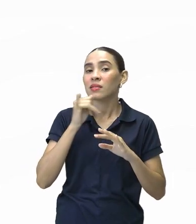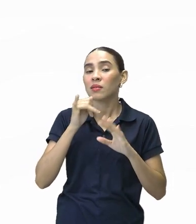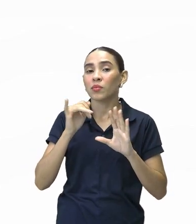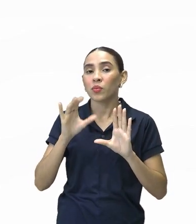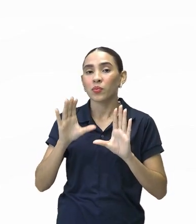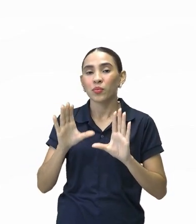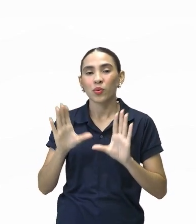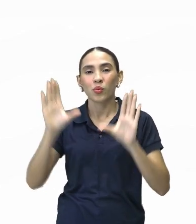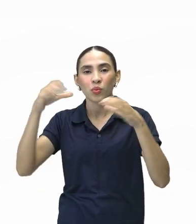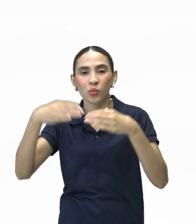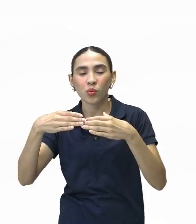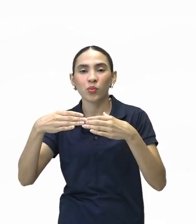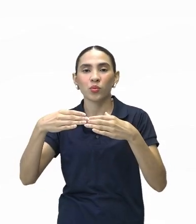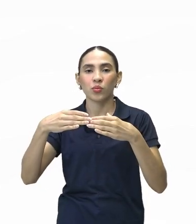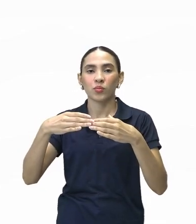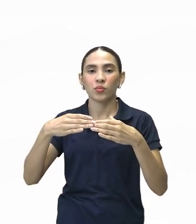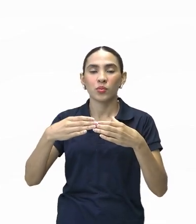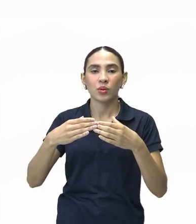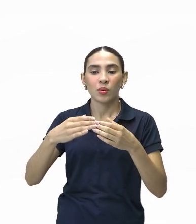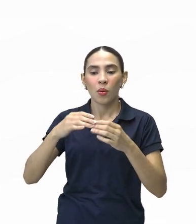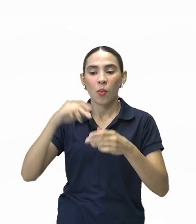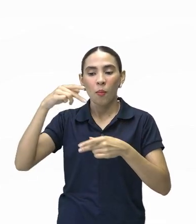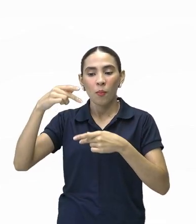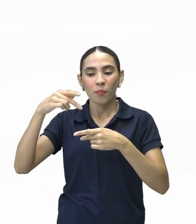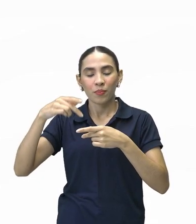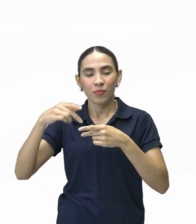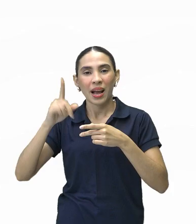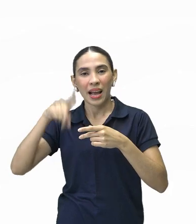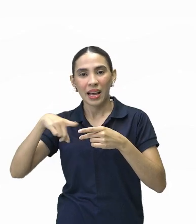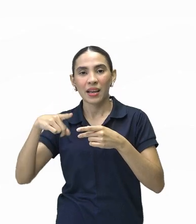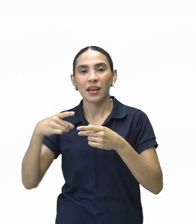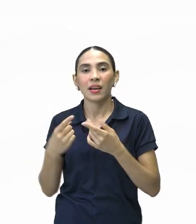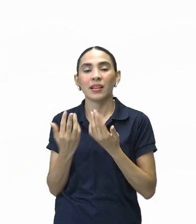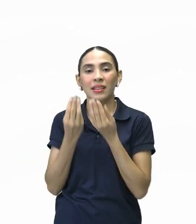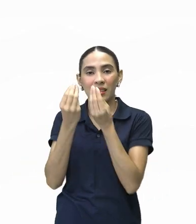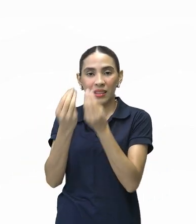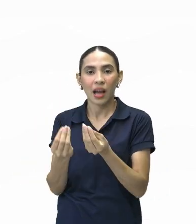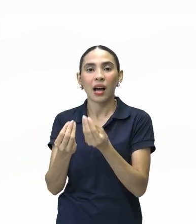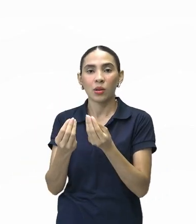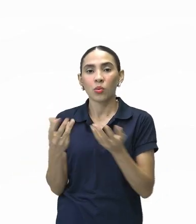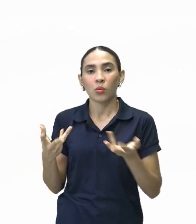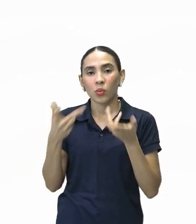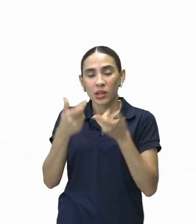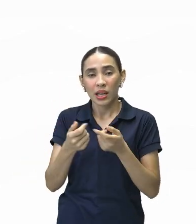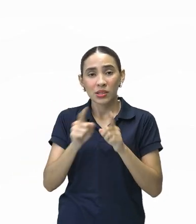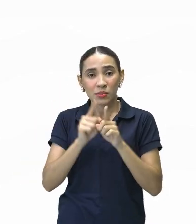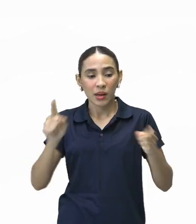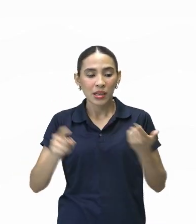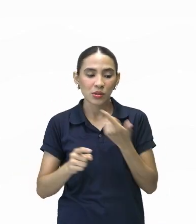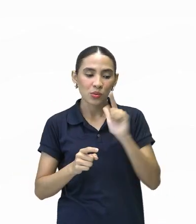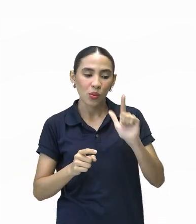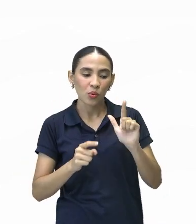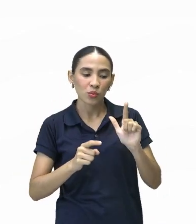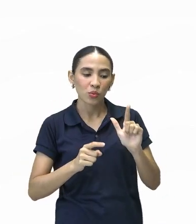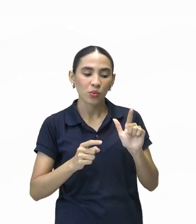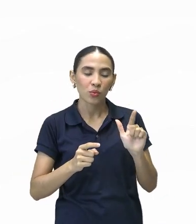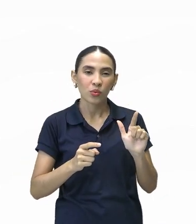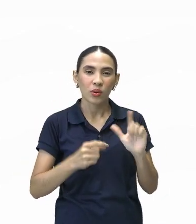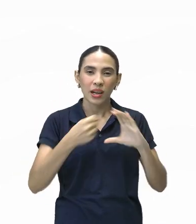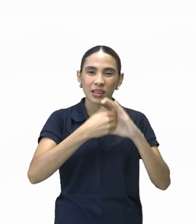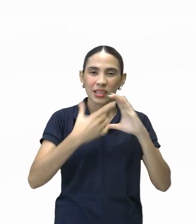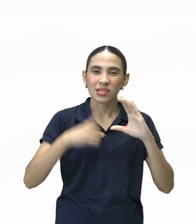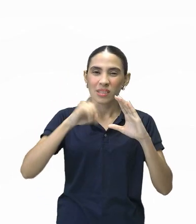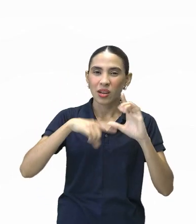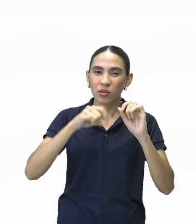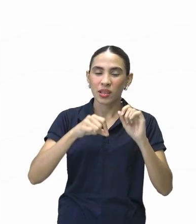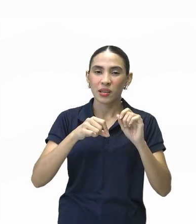os indivíduos de uma determinada população são favoráveis, enquanto que outros com características intermediárias